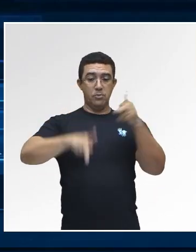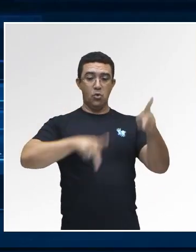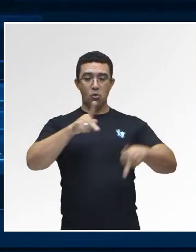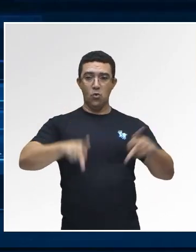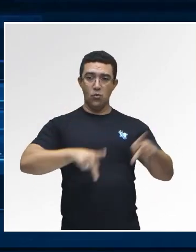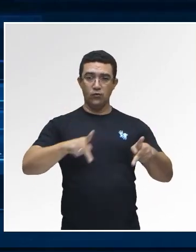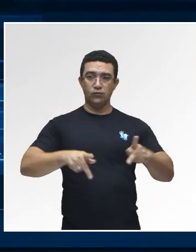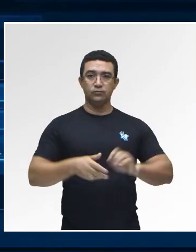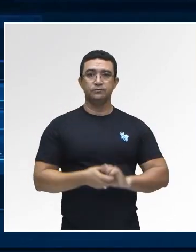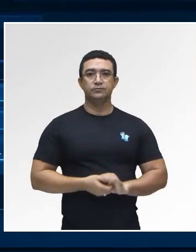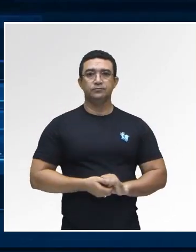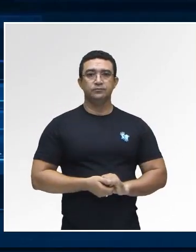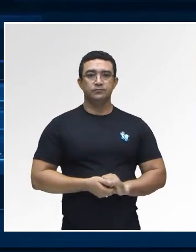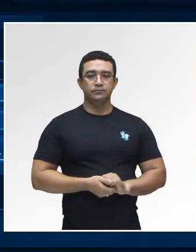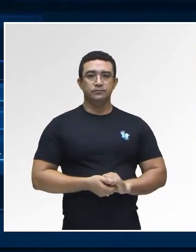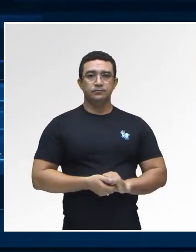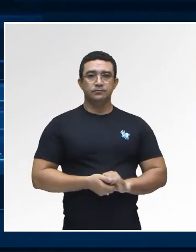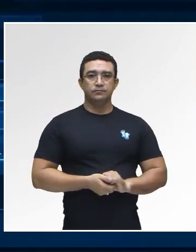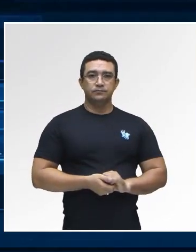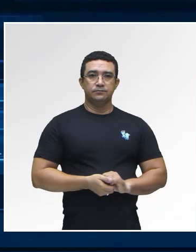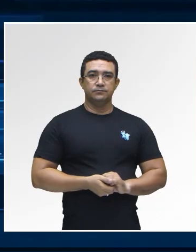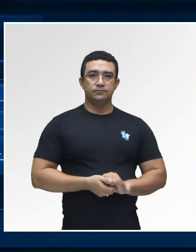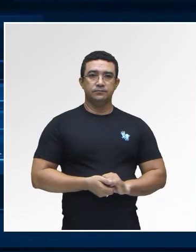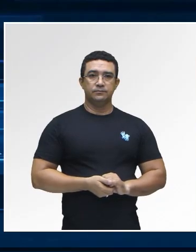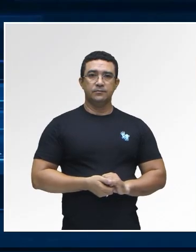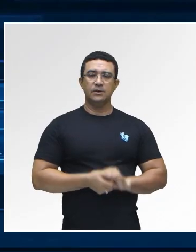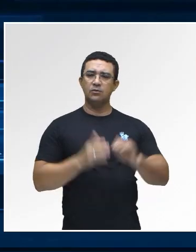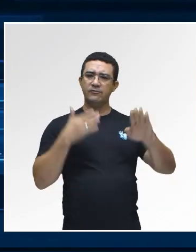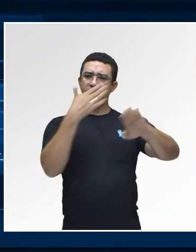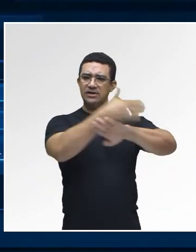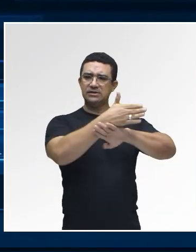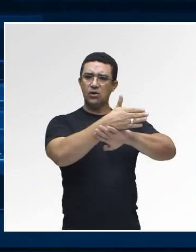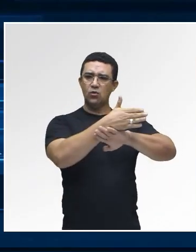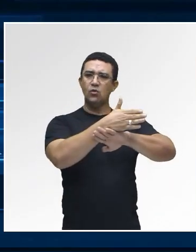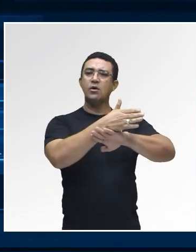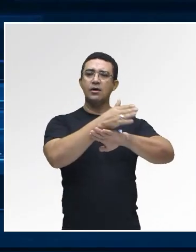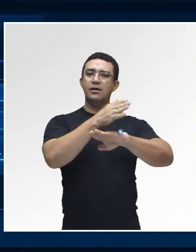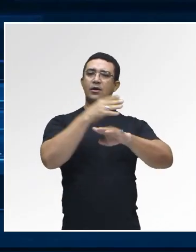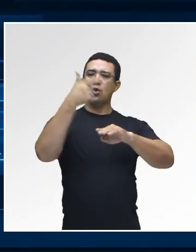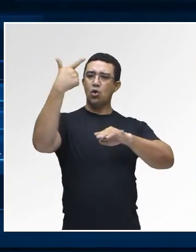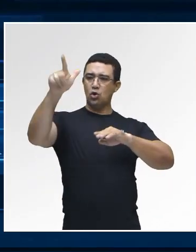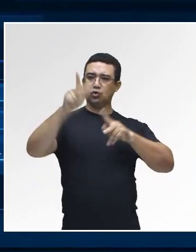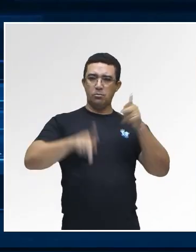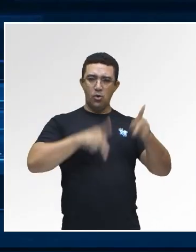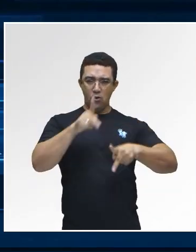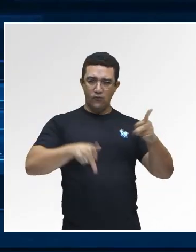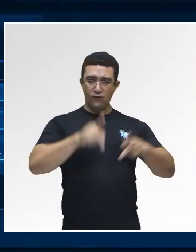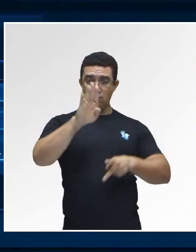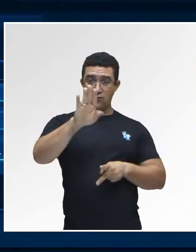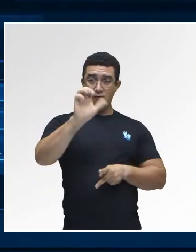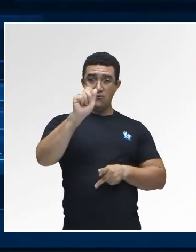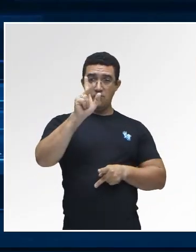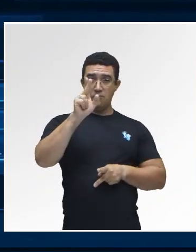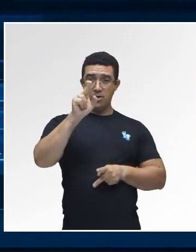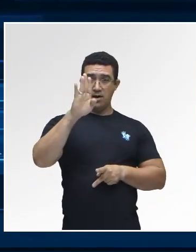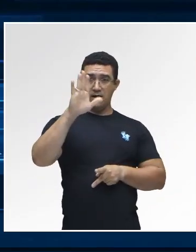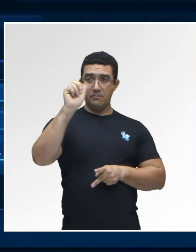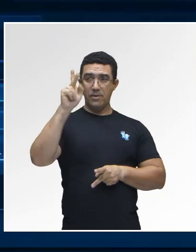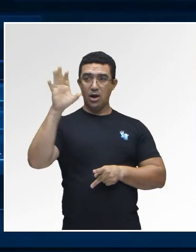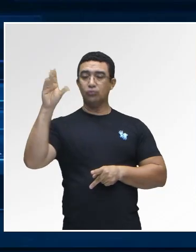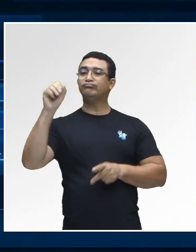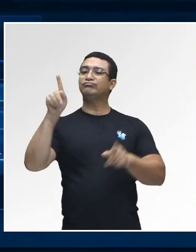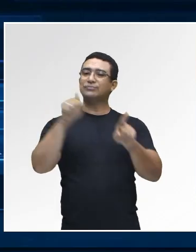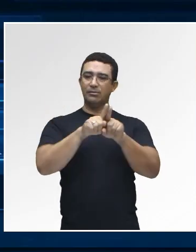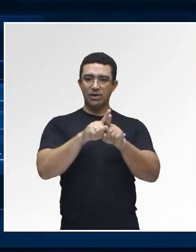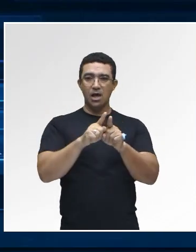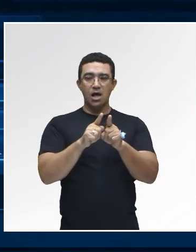processo histórico. Tá bom? Então as invasões bárbaras, elas são fundamentais para o declínio do Império Romano. Eles vão chegar